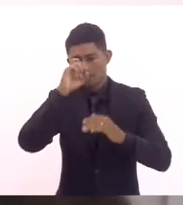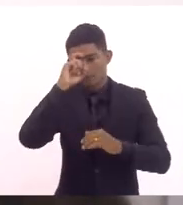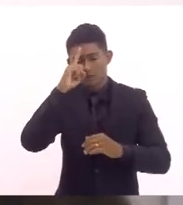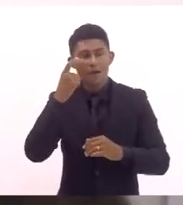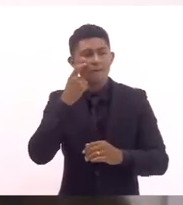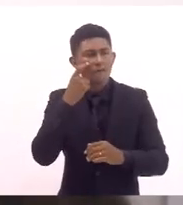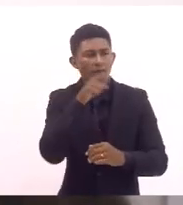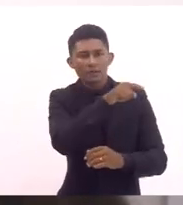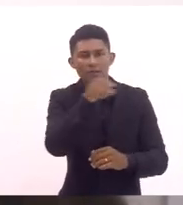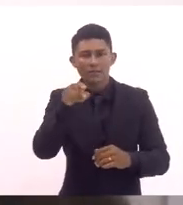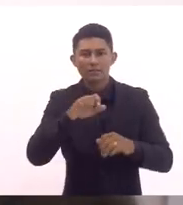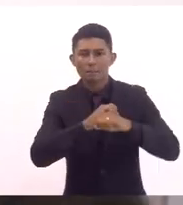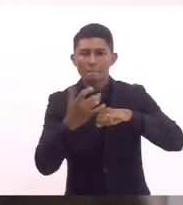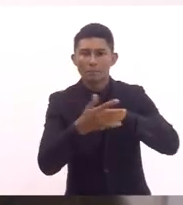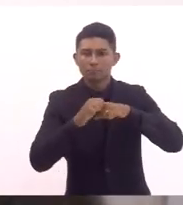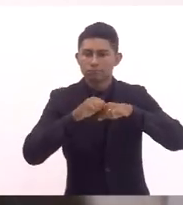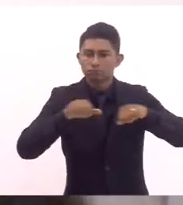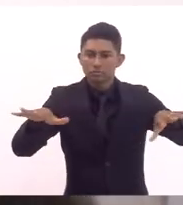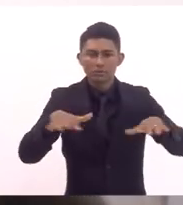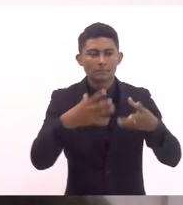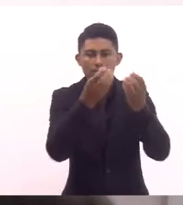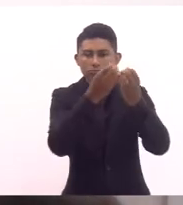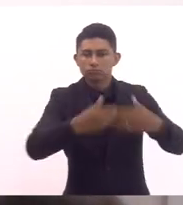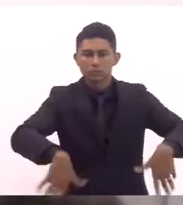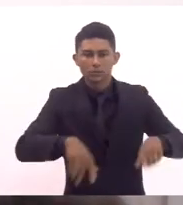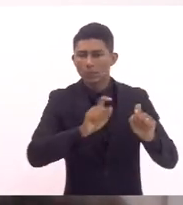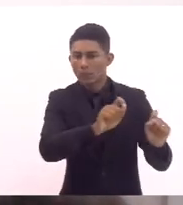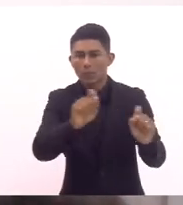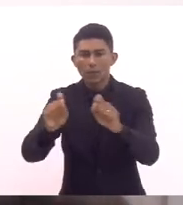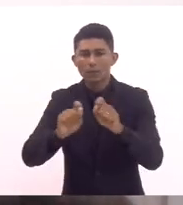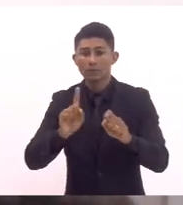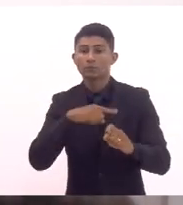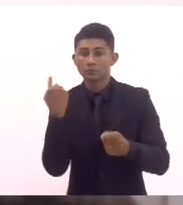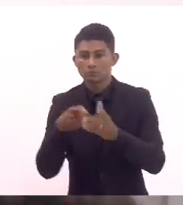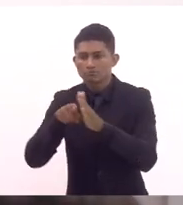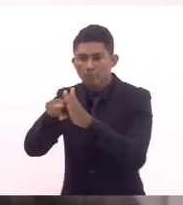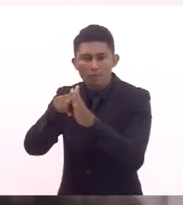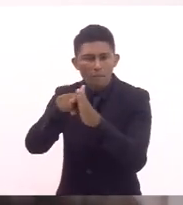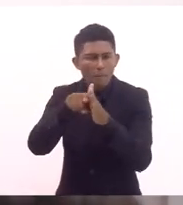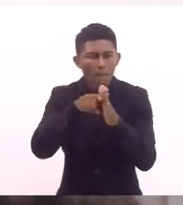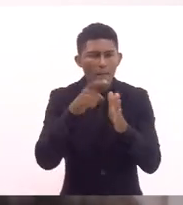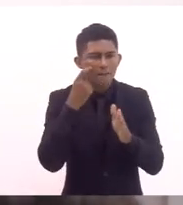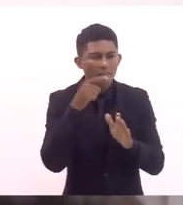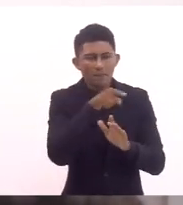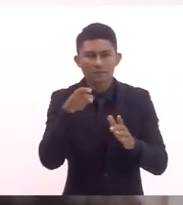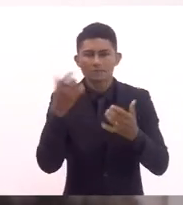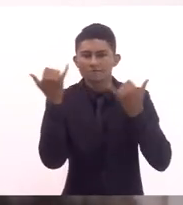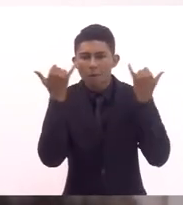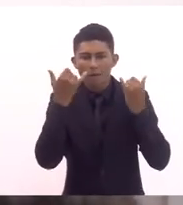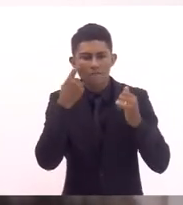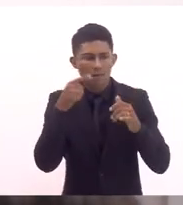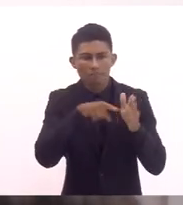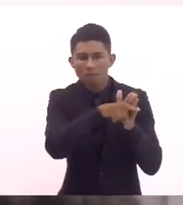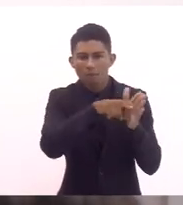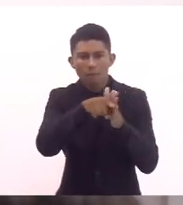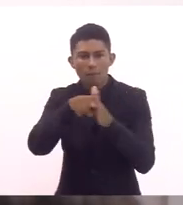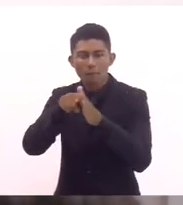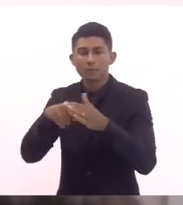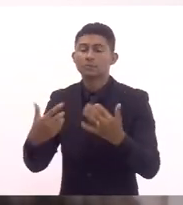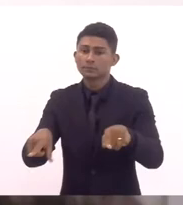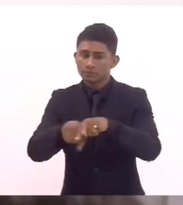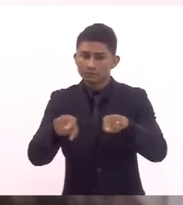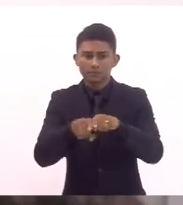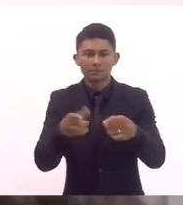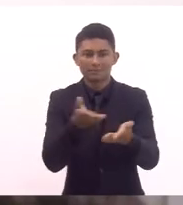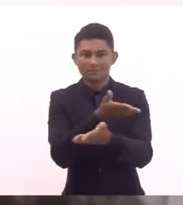pandemia para usuários e Profissionais de Saúde a gente fez levantamentos numéricos e também questões sobre como é que